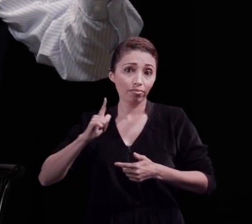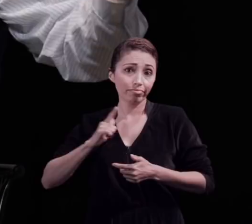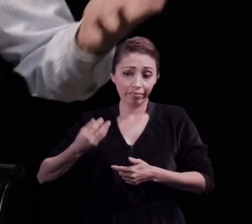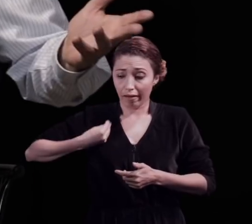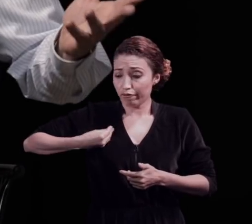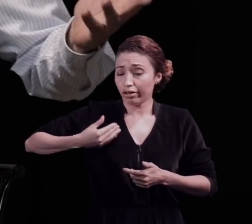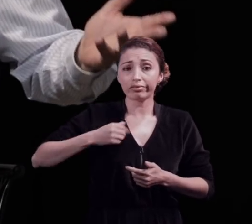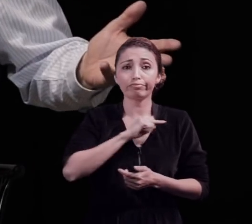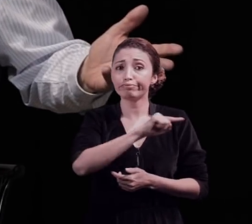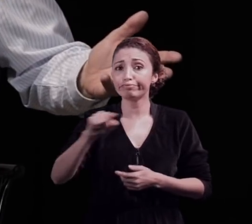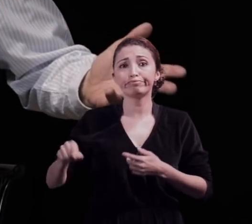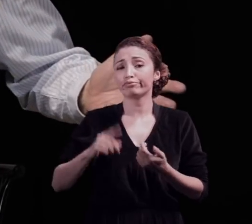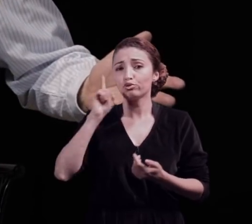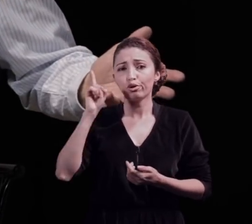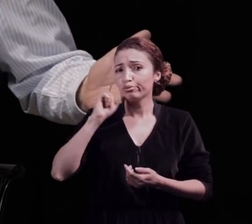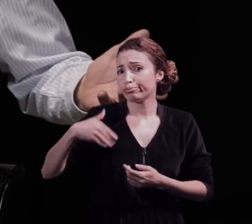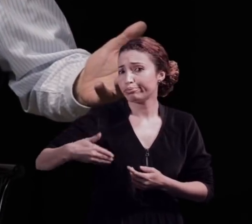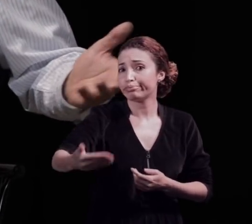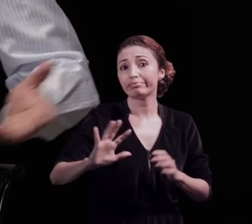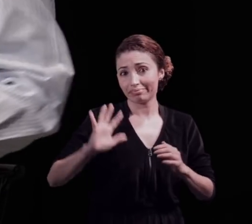enfrentar no nosso viver, no nosso dia a dia.